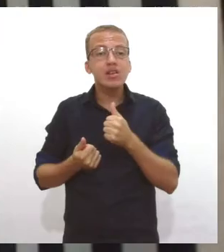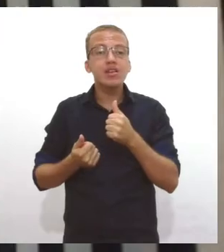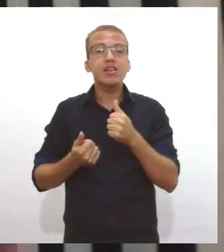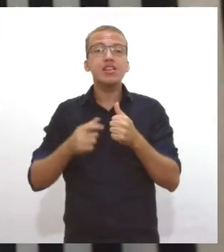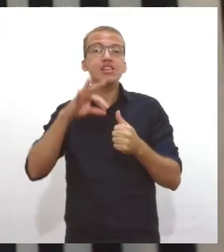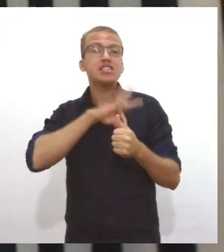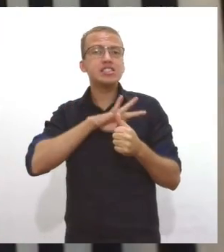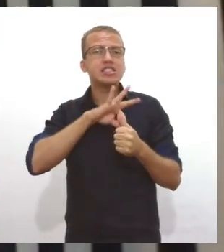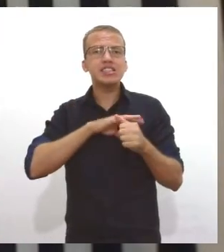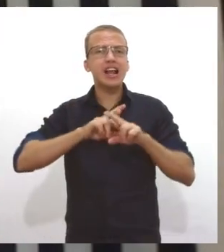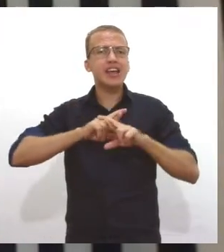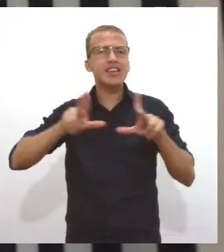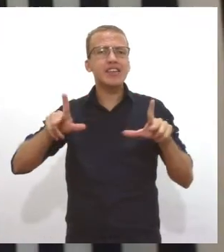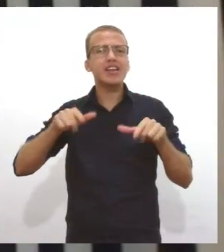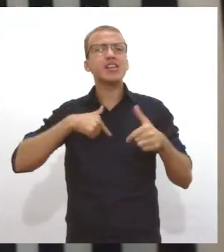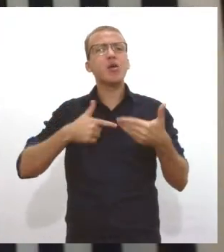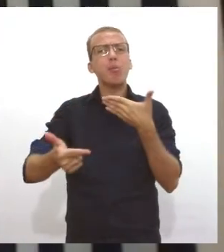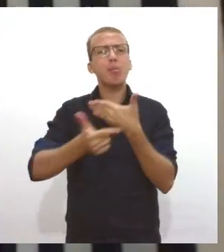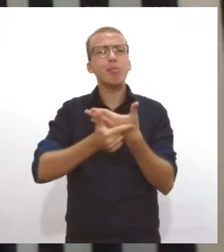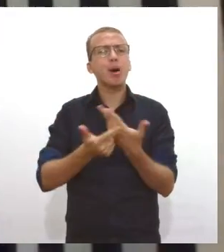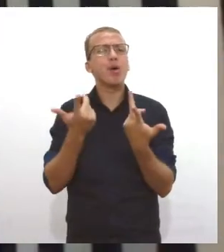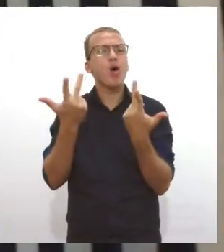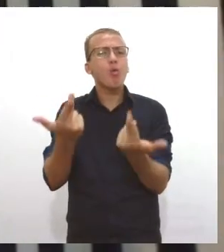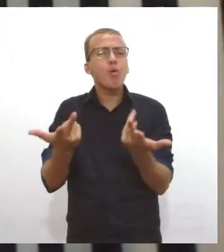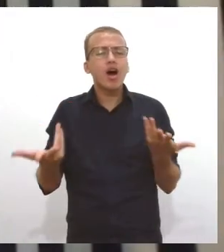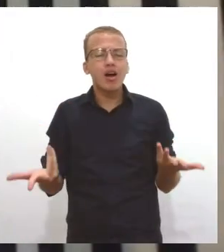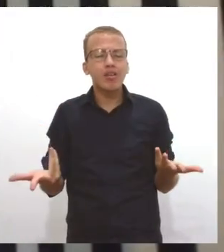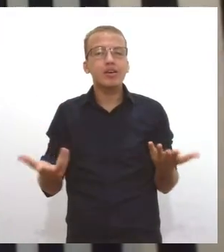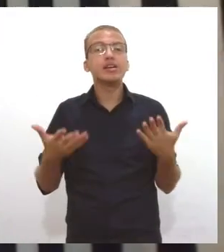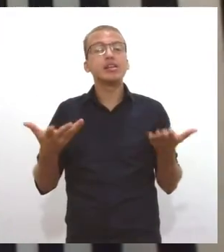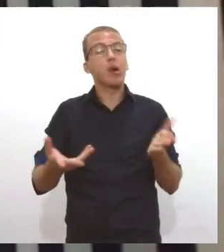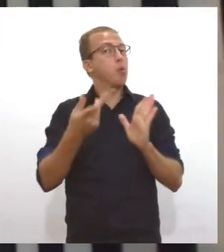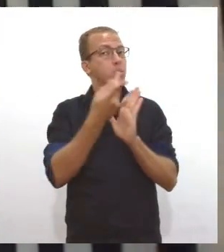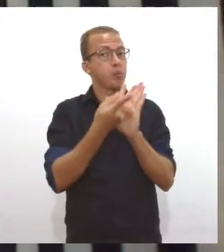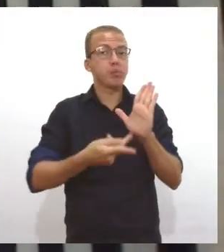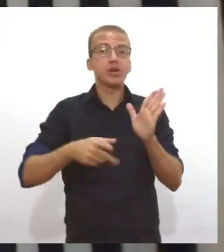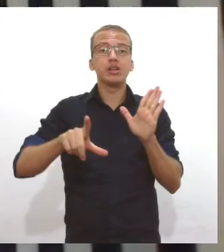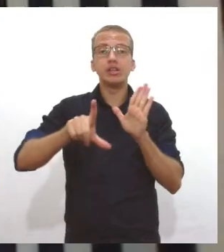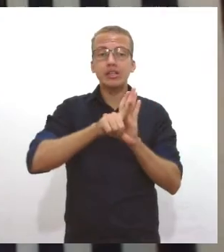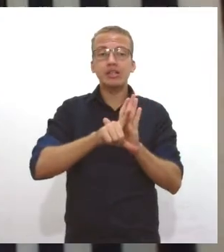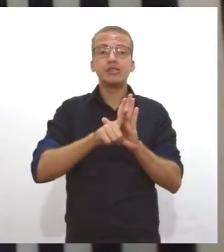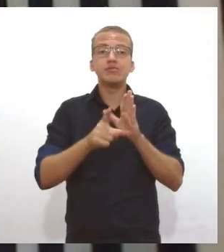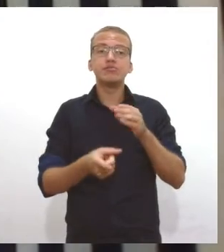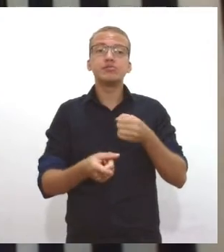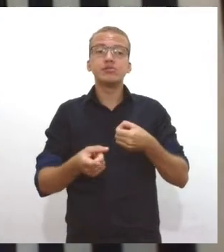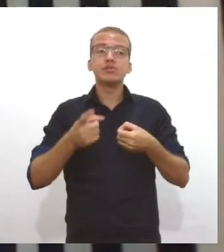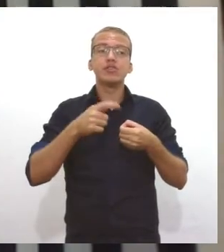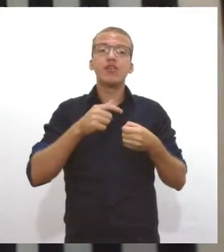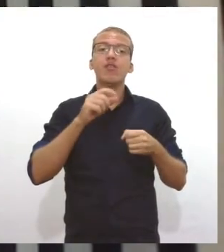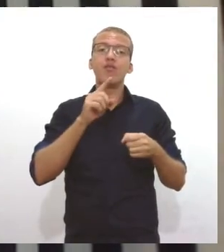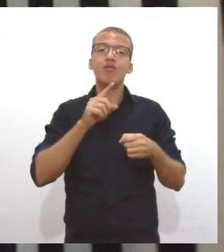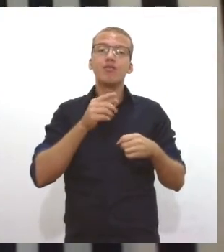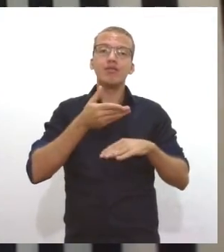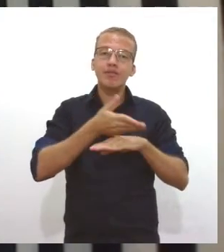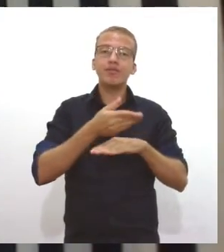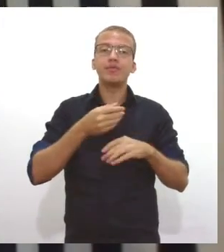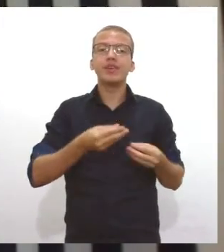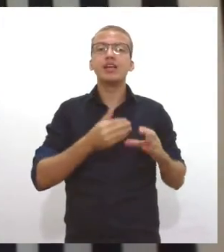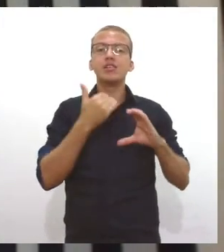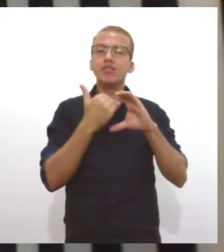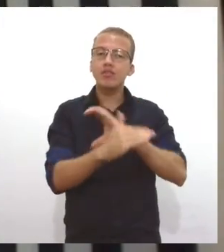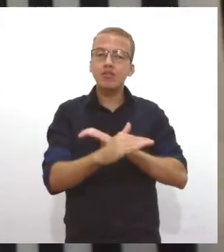diferente trabalhando na mesma função o projeto de lei ele voltou foi ele foi para o Cenáculo aprovado na Câmara